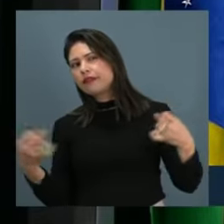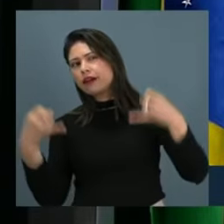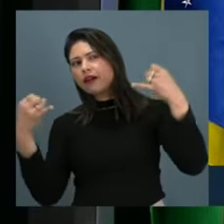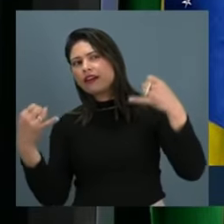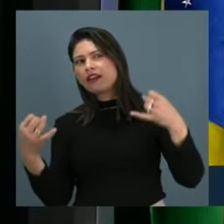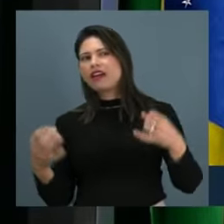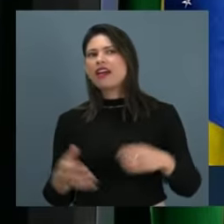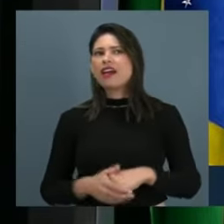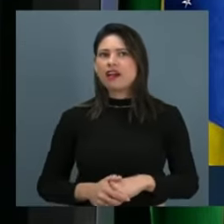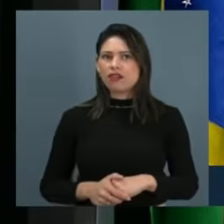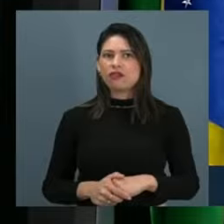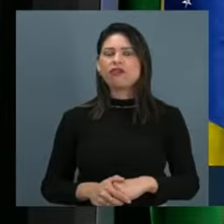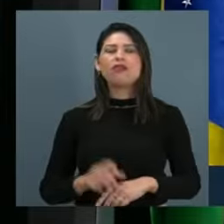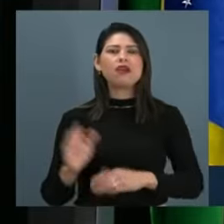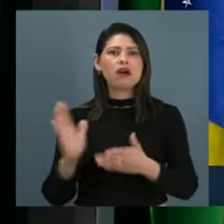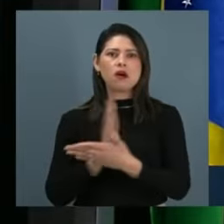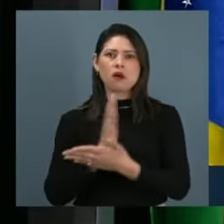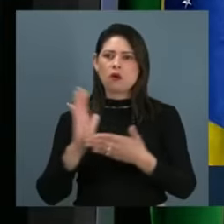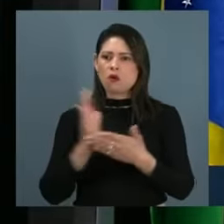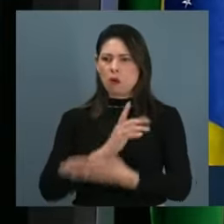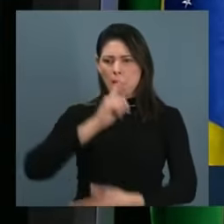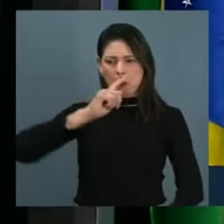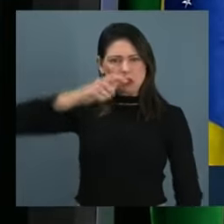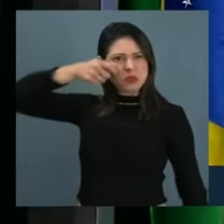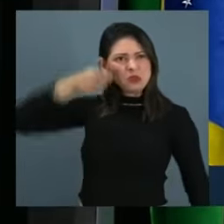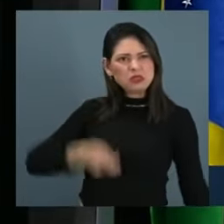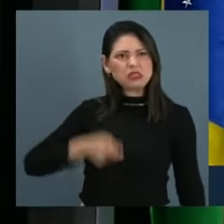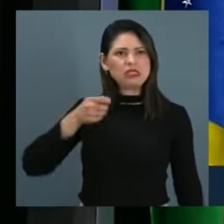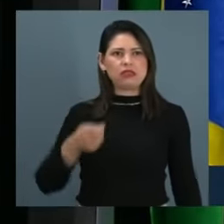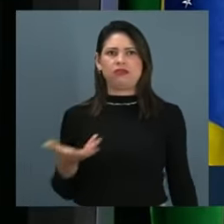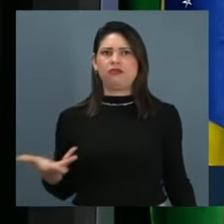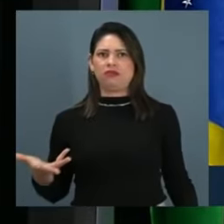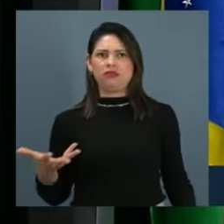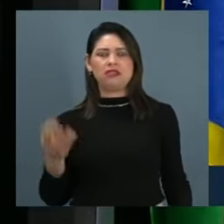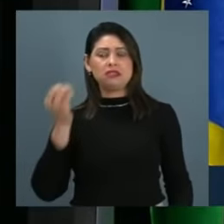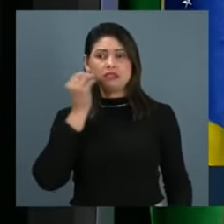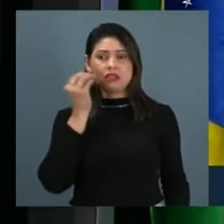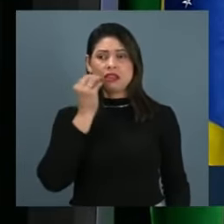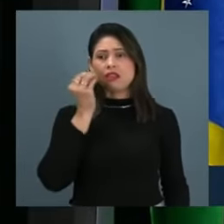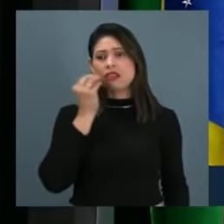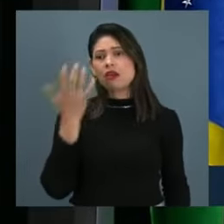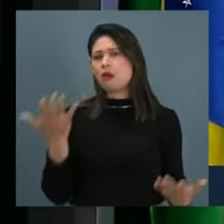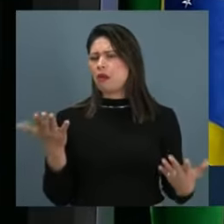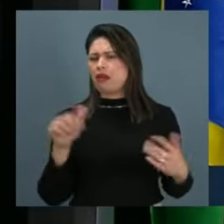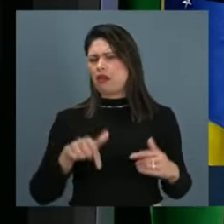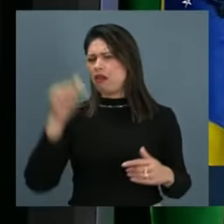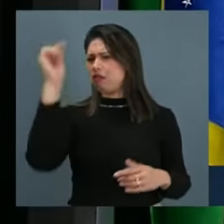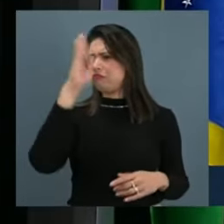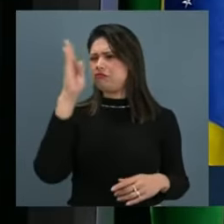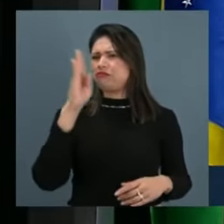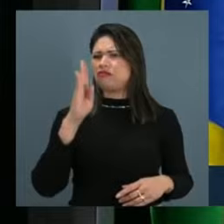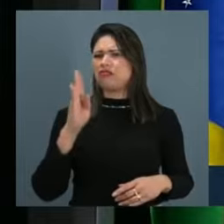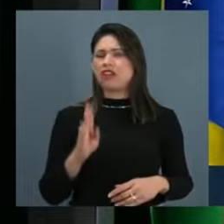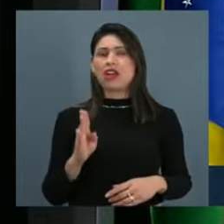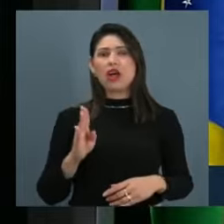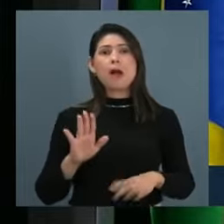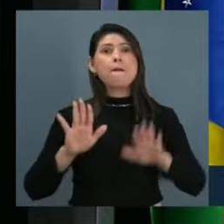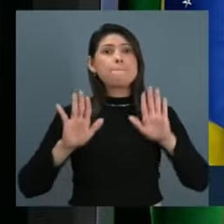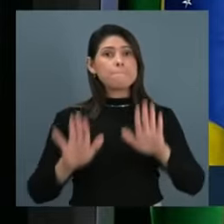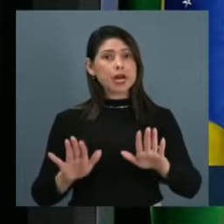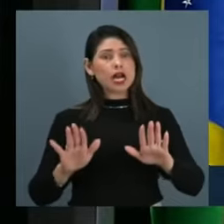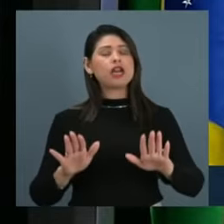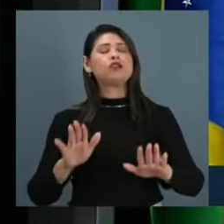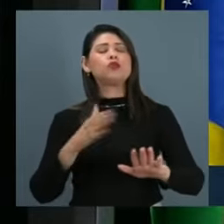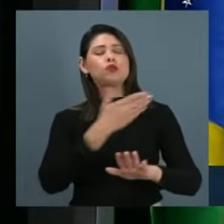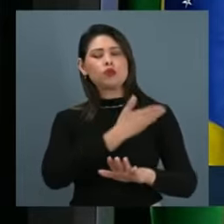com ditaduras, que passa a mão na cabeça de terroristas. O Brasil nunca foi disso. Mas o governo Lula conseguiu